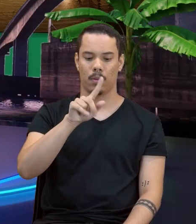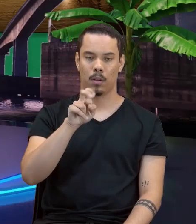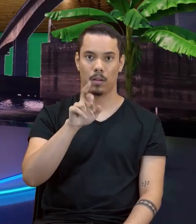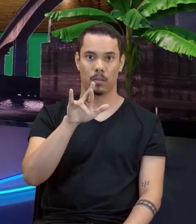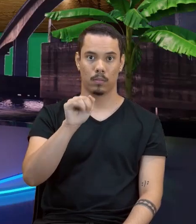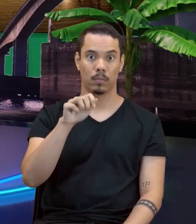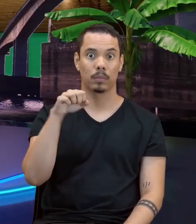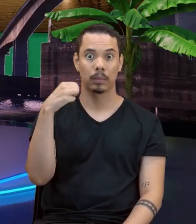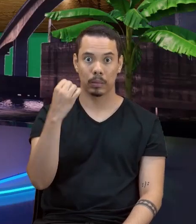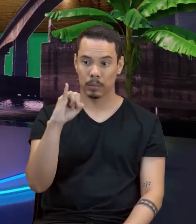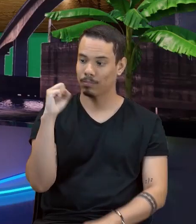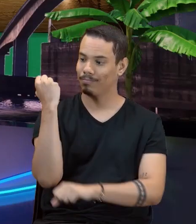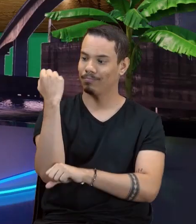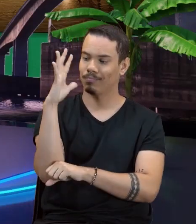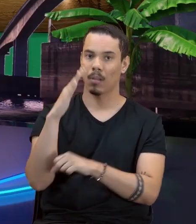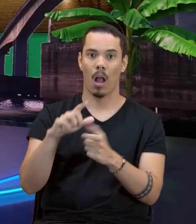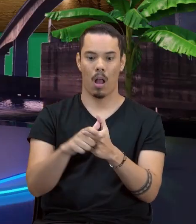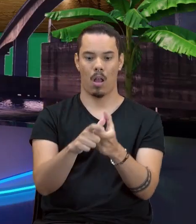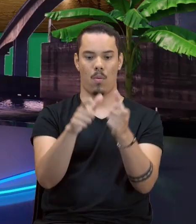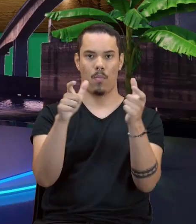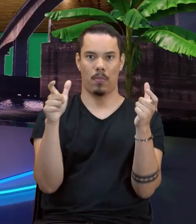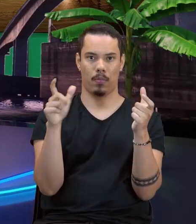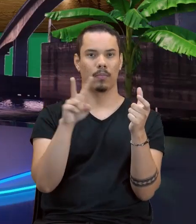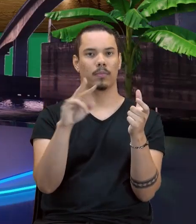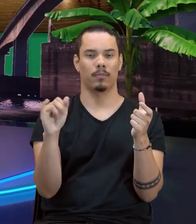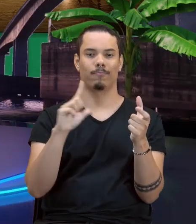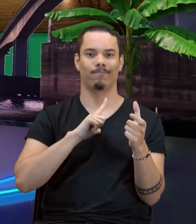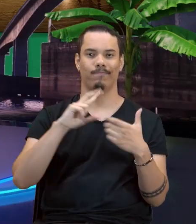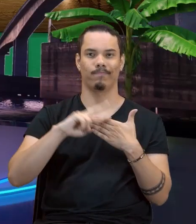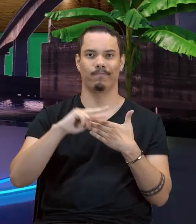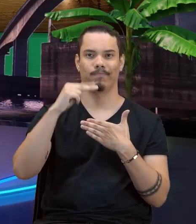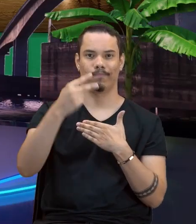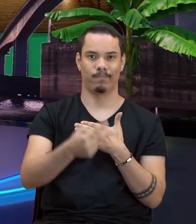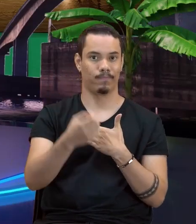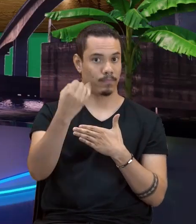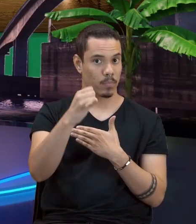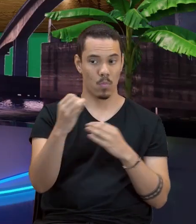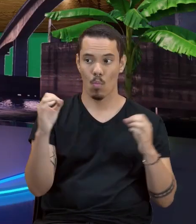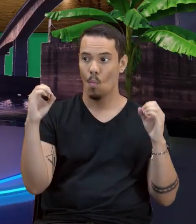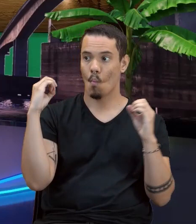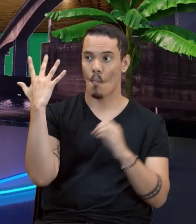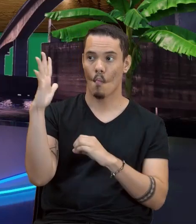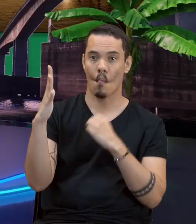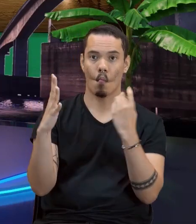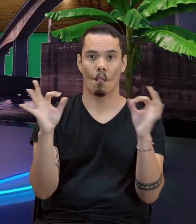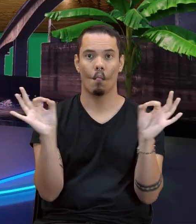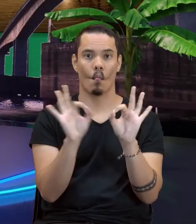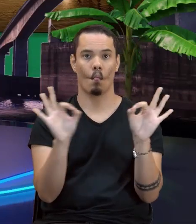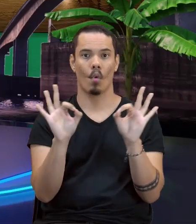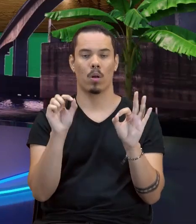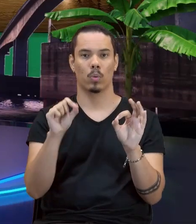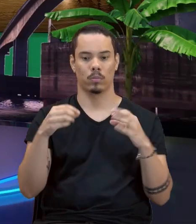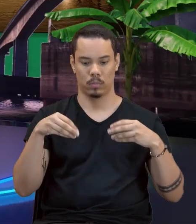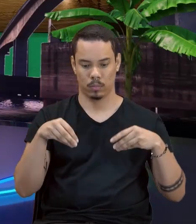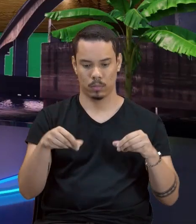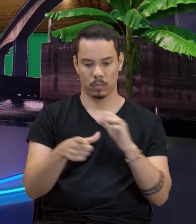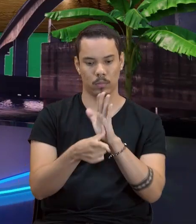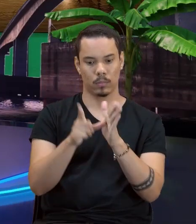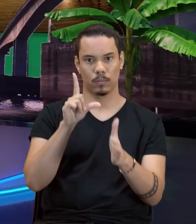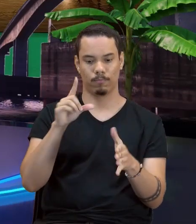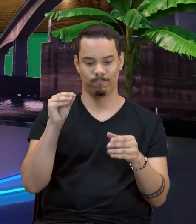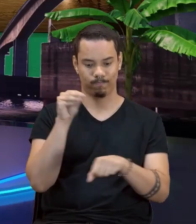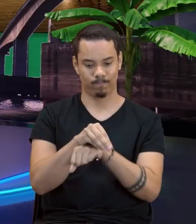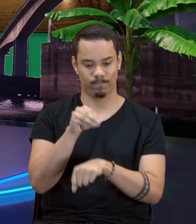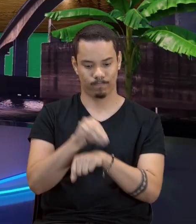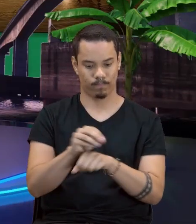sendo intensificado numa área, vai gerar uma consequência, né? Se você não tem floresta, aquele solo que era formado para o cultivo, né?